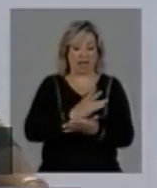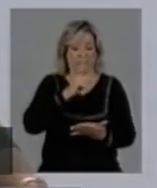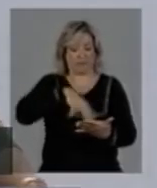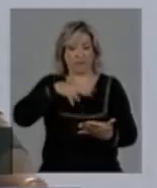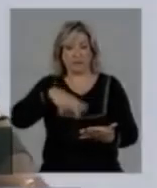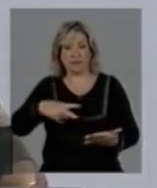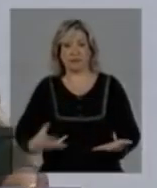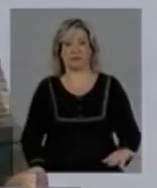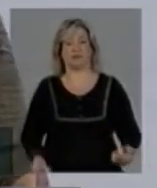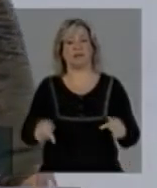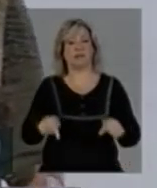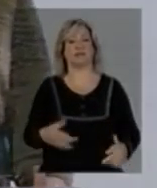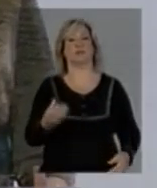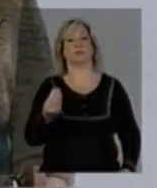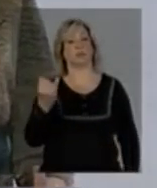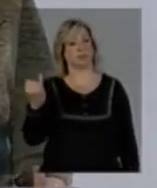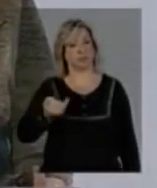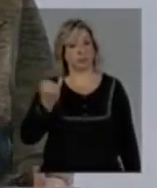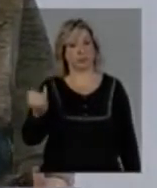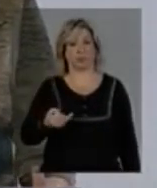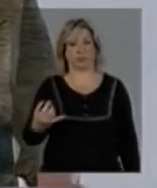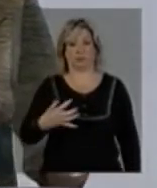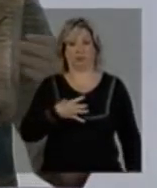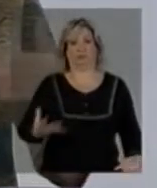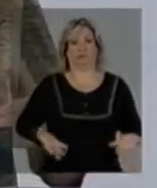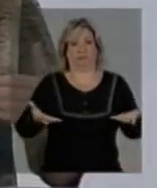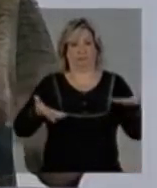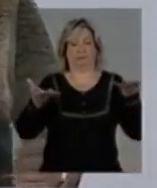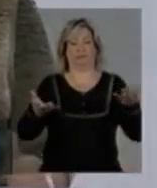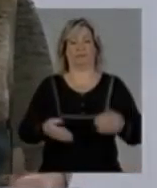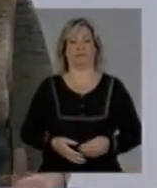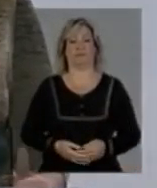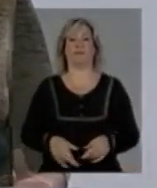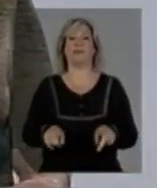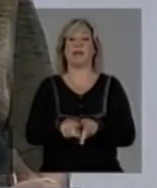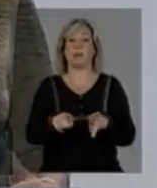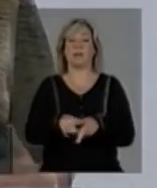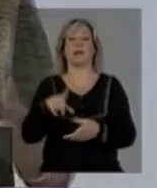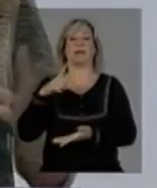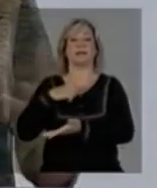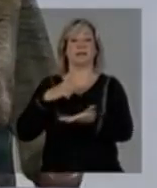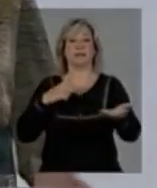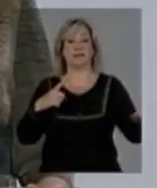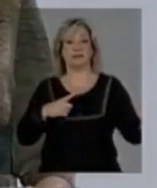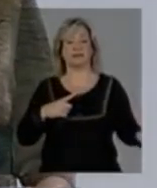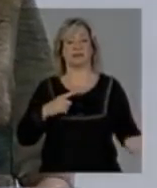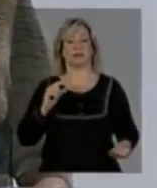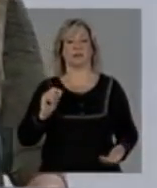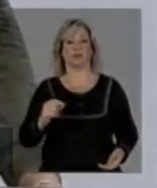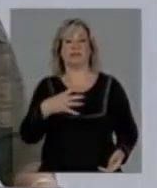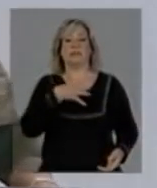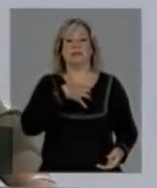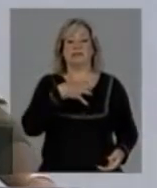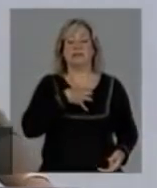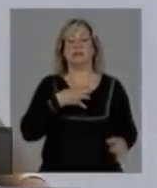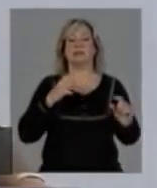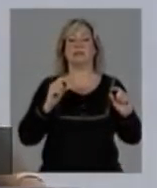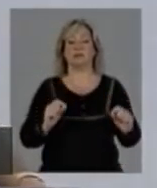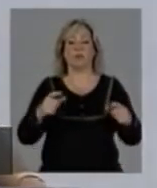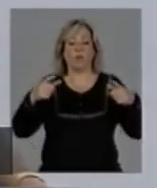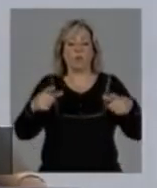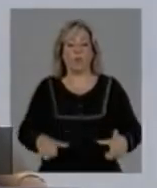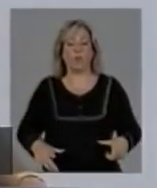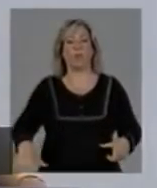aprendizado equivalente ao das crianças das classes ricas, que têm estímulos pedagógicos, que têm acesso